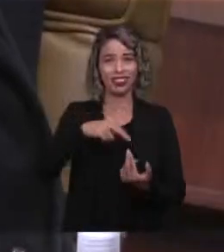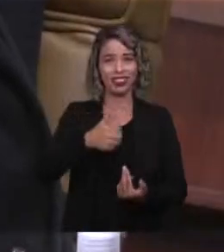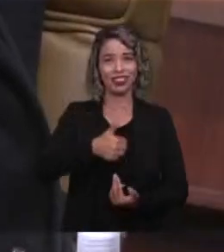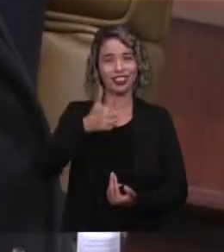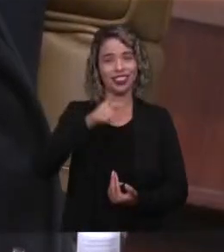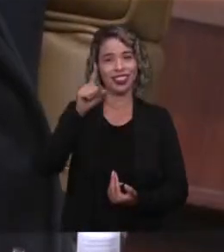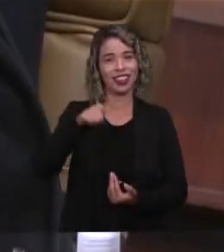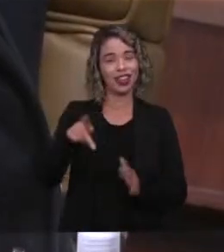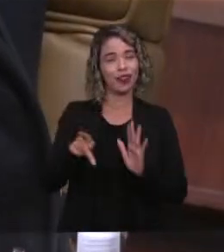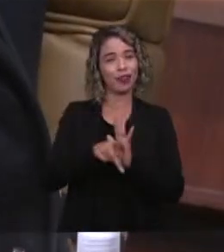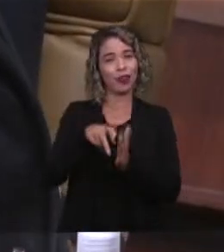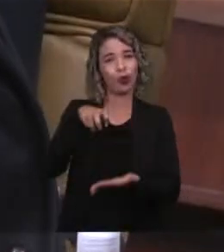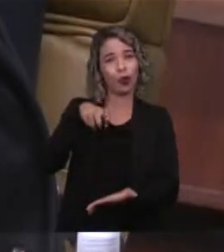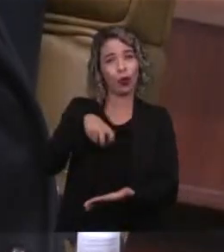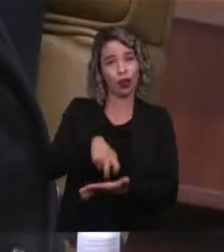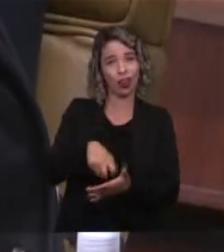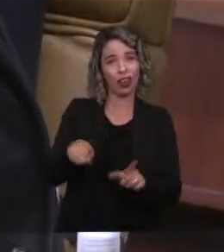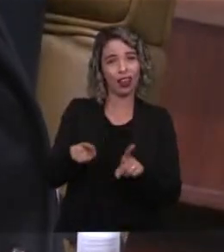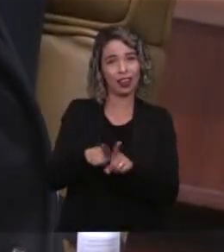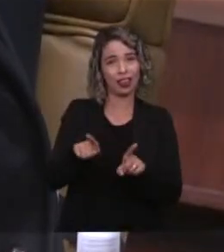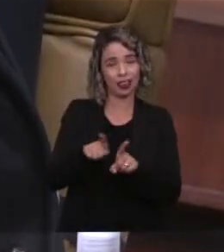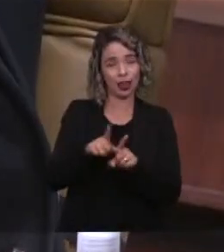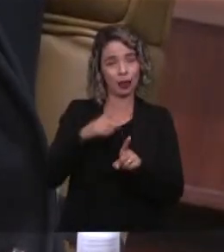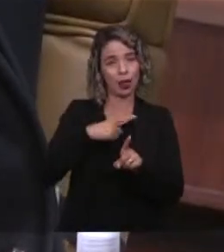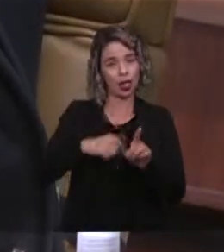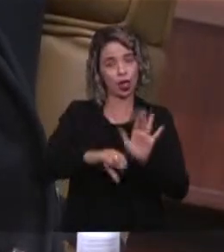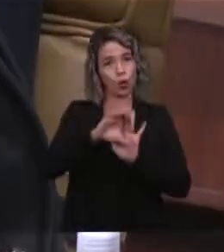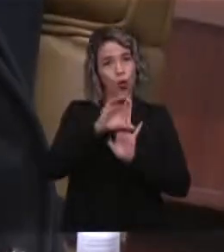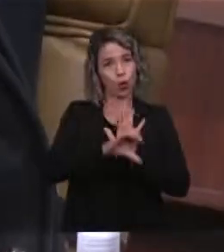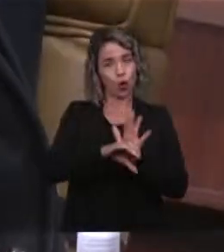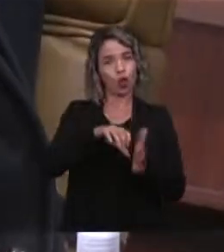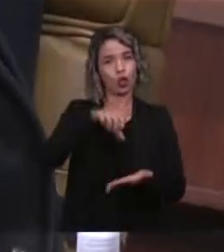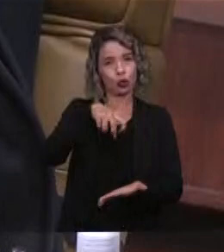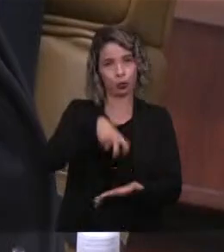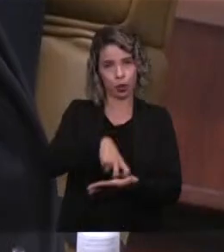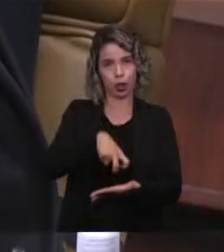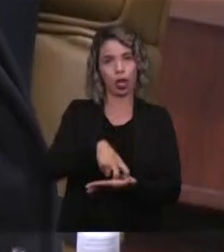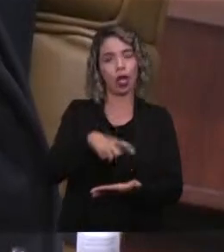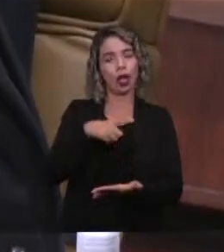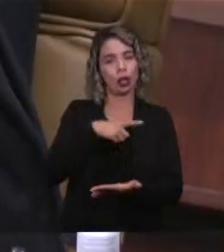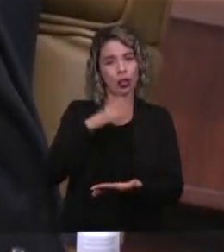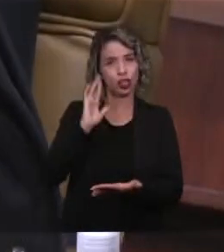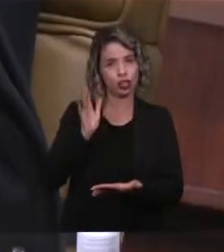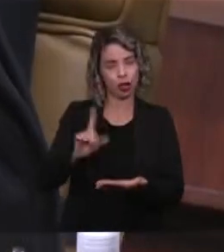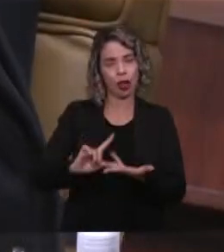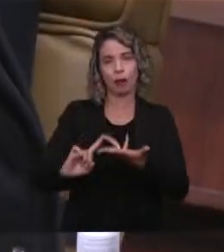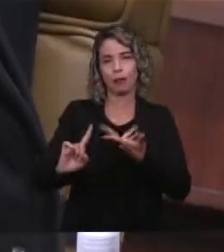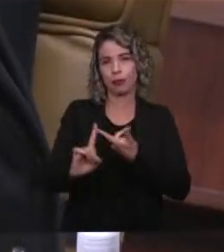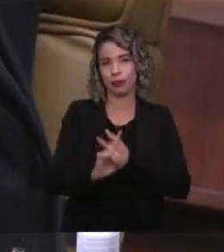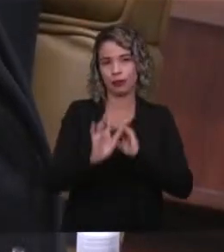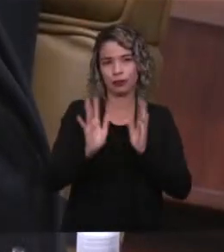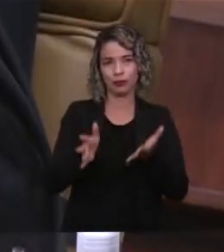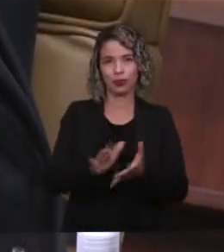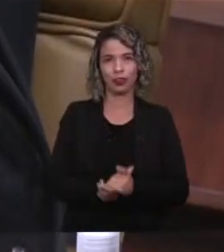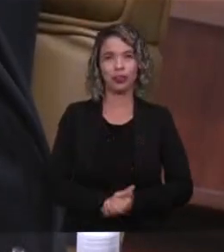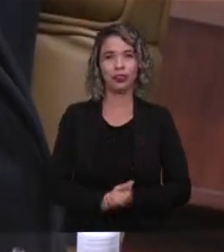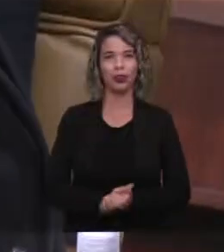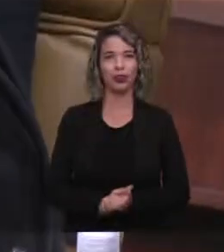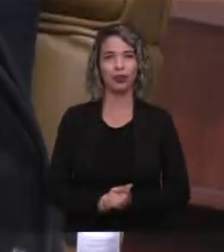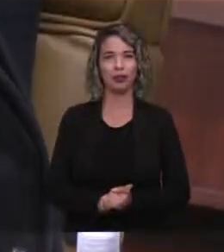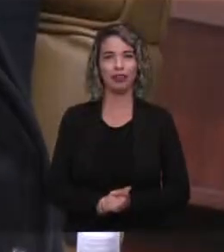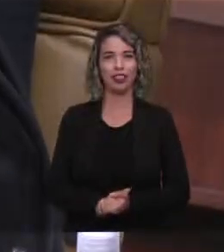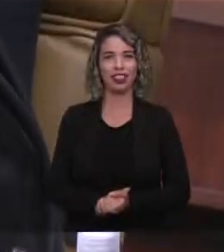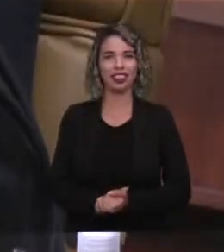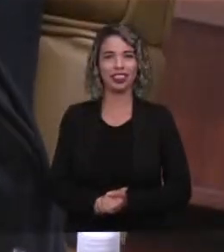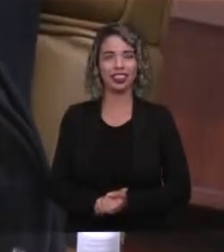da condenação, além dos previstos no Código Penal, a perda em favor da União, etc. O que diz